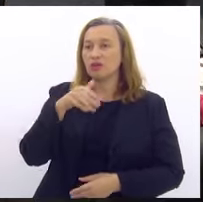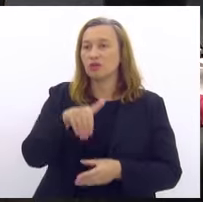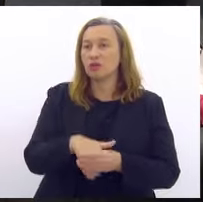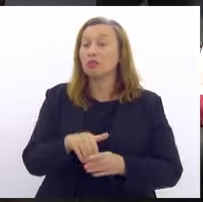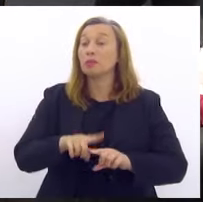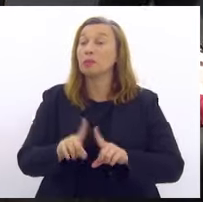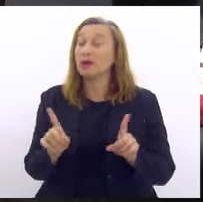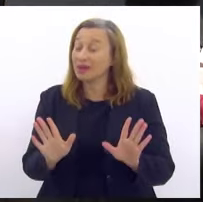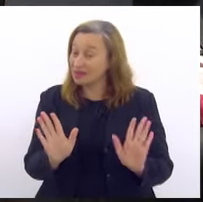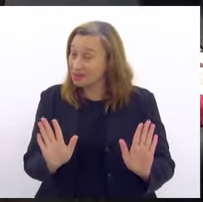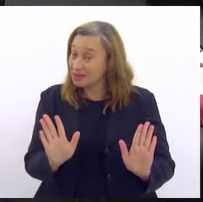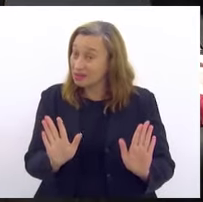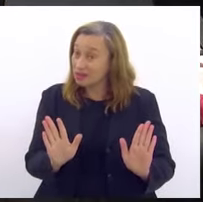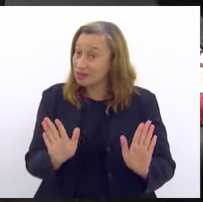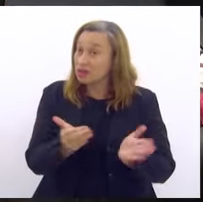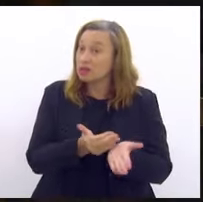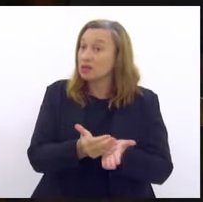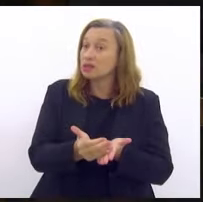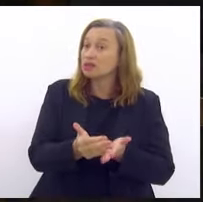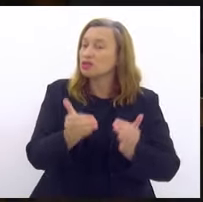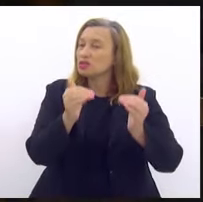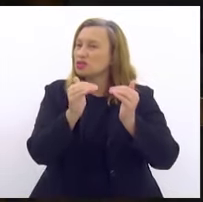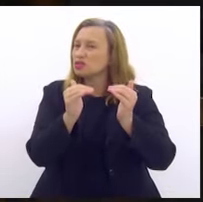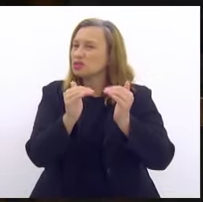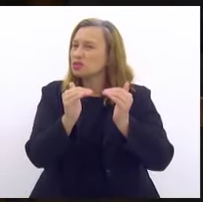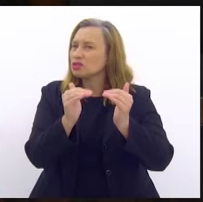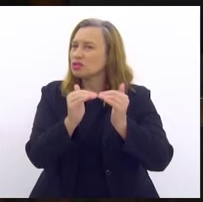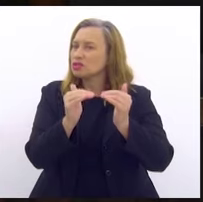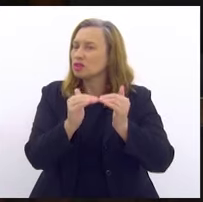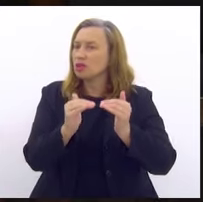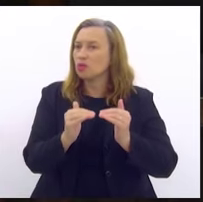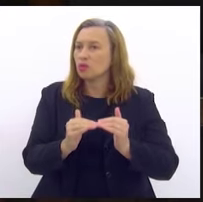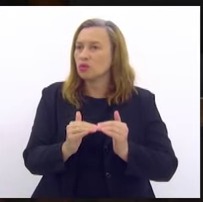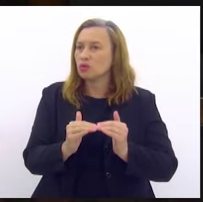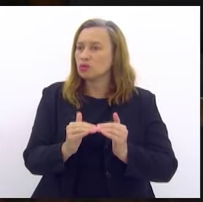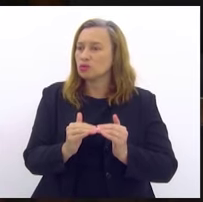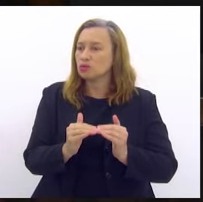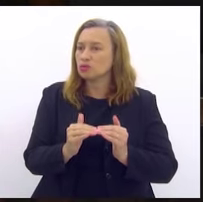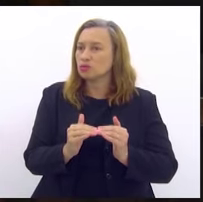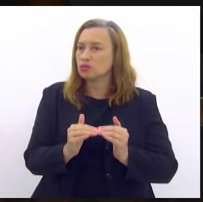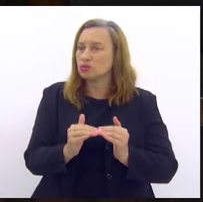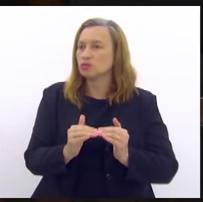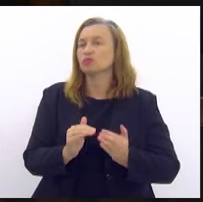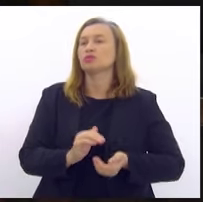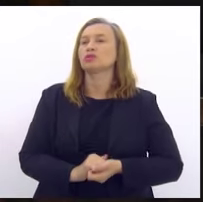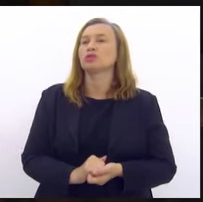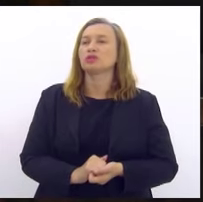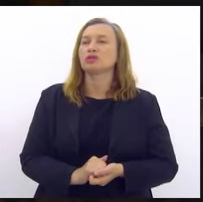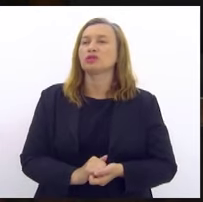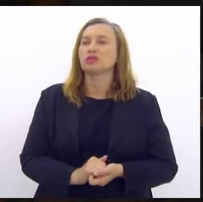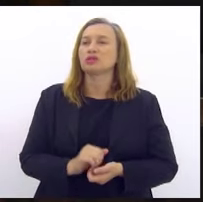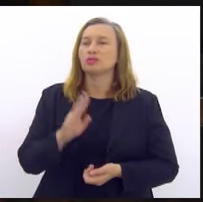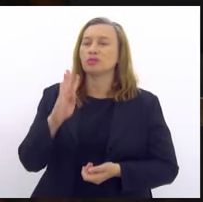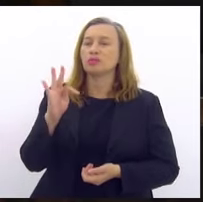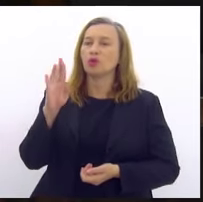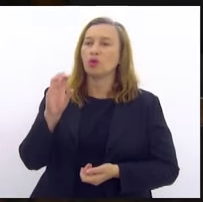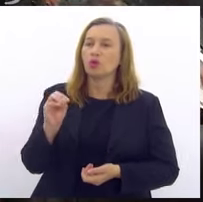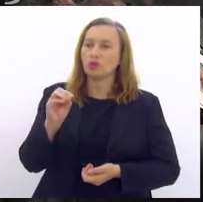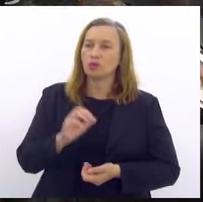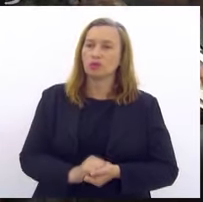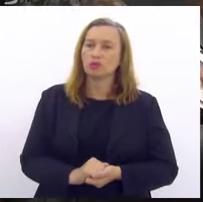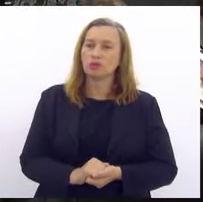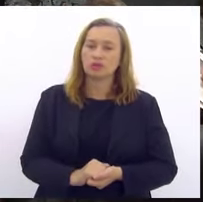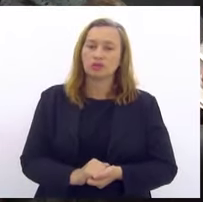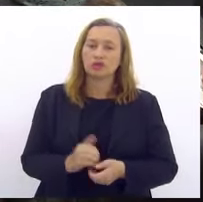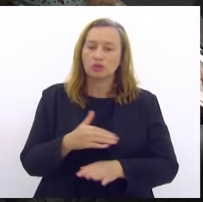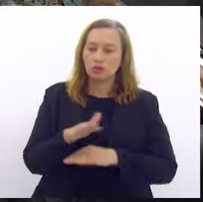mas a princípio, de acordo isso, da forma procedimental isso, que a gente isso. Vai guiar aqui, tá? Muito obrigado, então. Presidente,